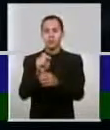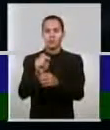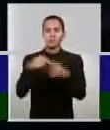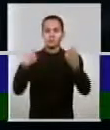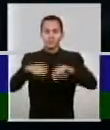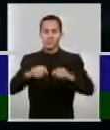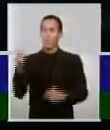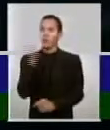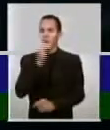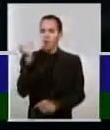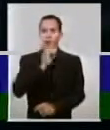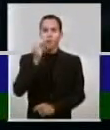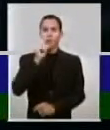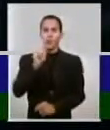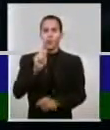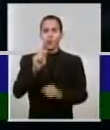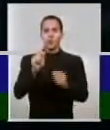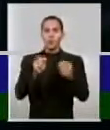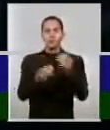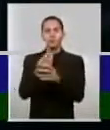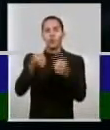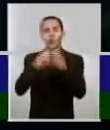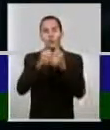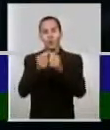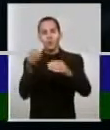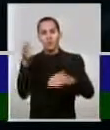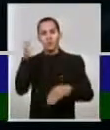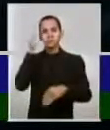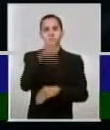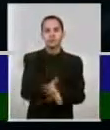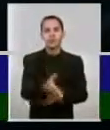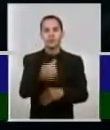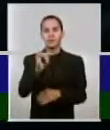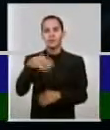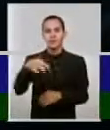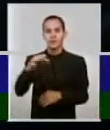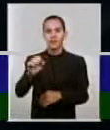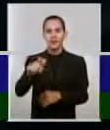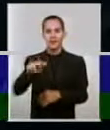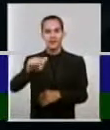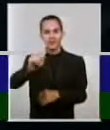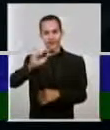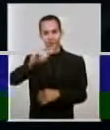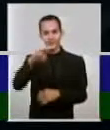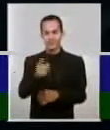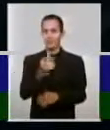regime de urgência de uma linha de ônibus direto do bairro Integração para o bairro,